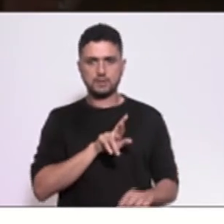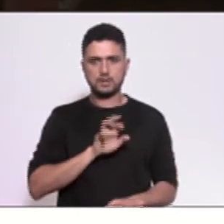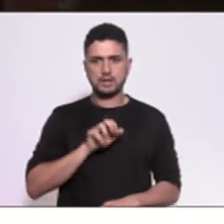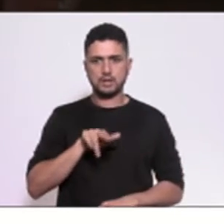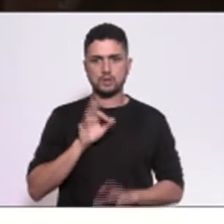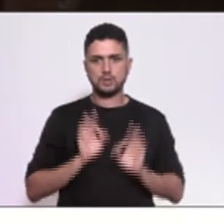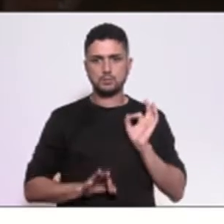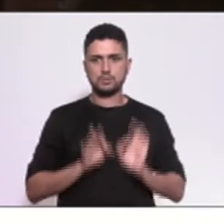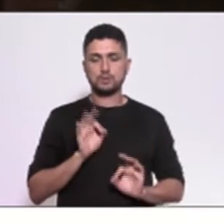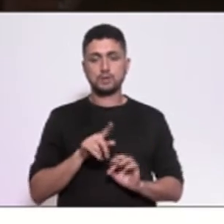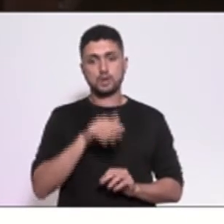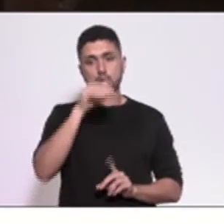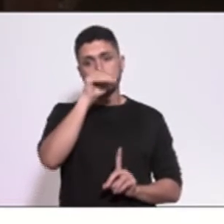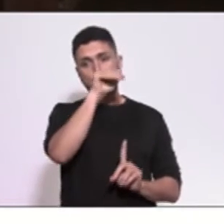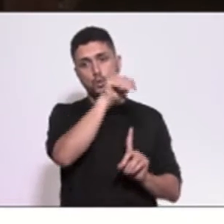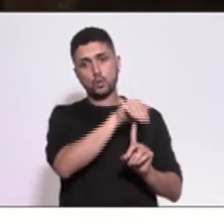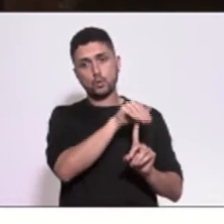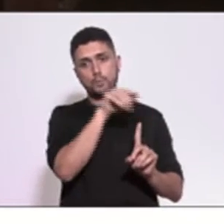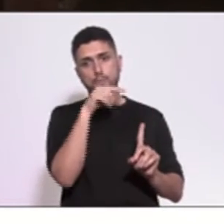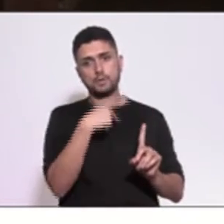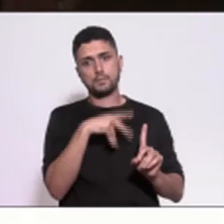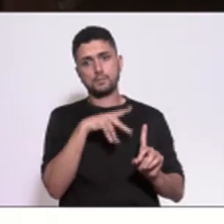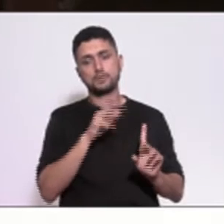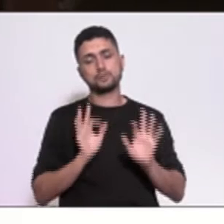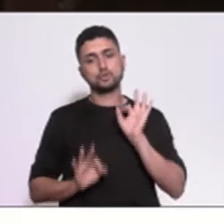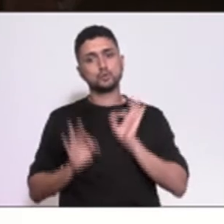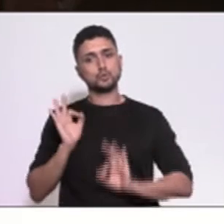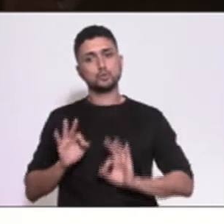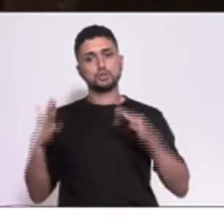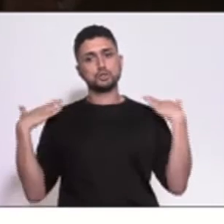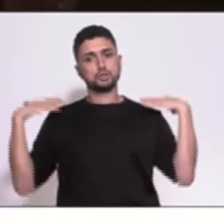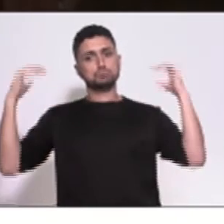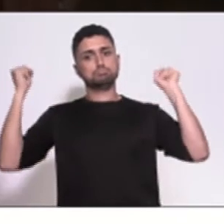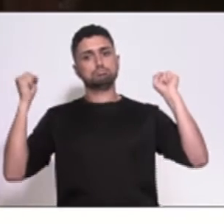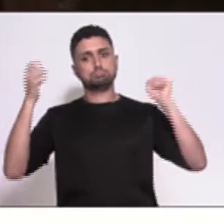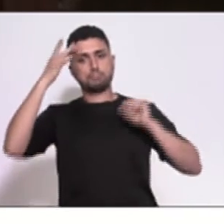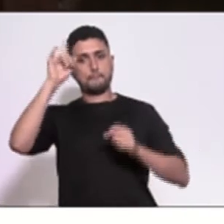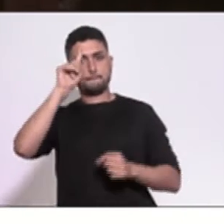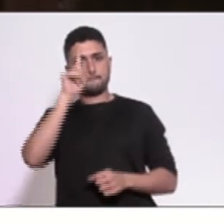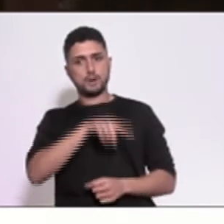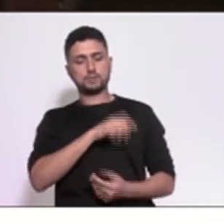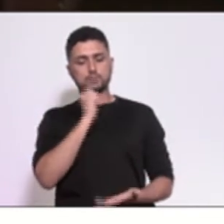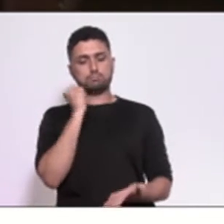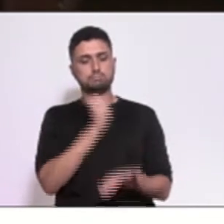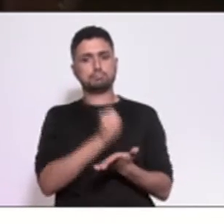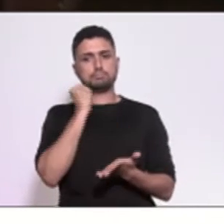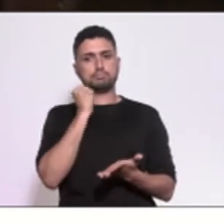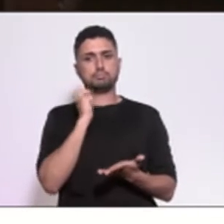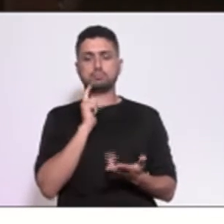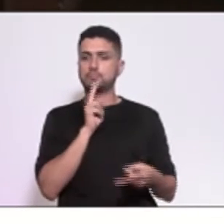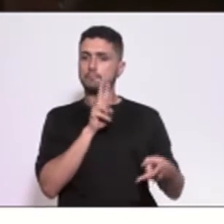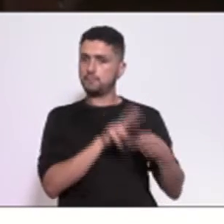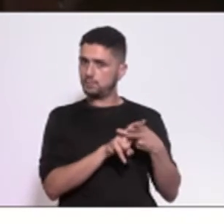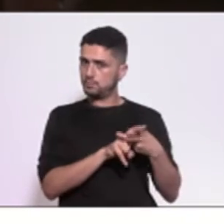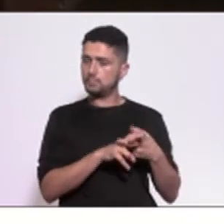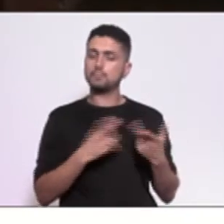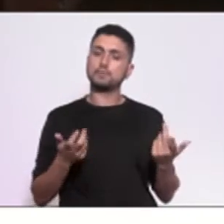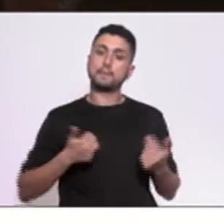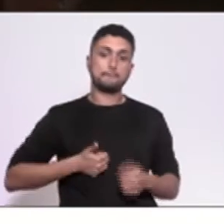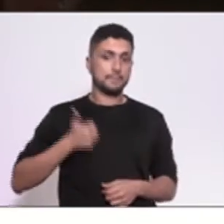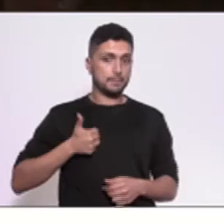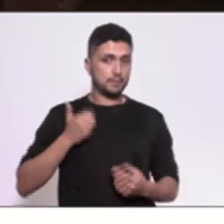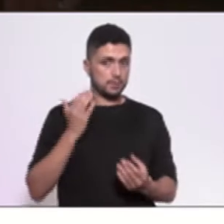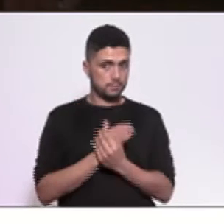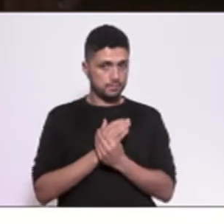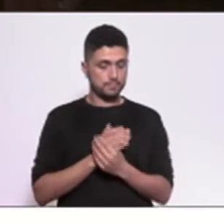sua culpabilidade decretada por um juiz e estabelecida a sentença condenatória. Essa é a primeira instância.